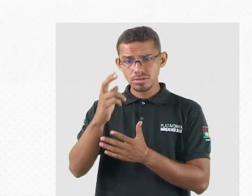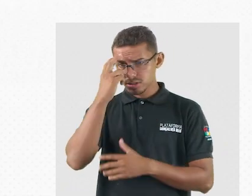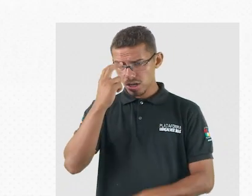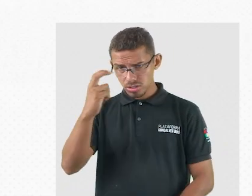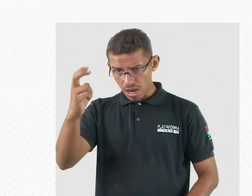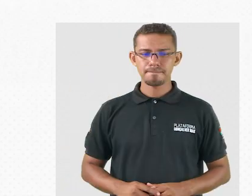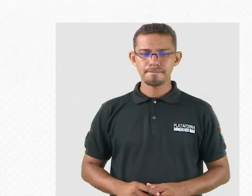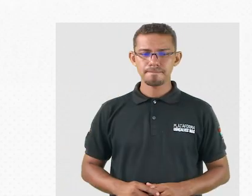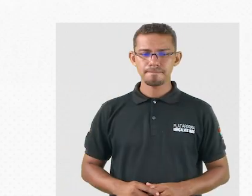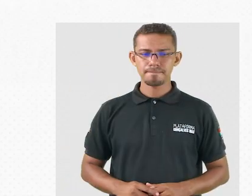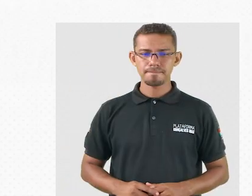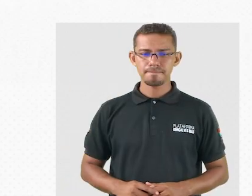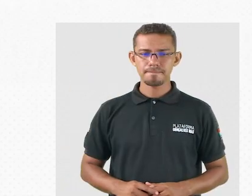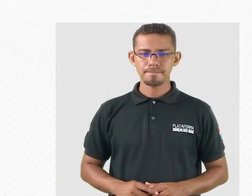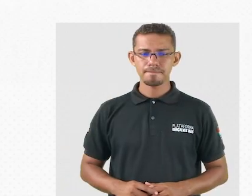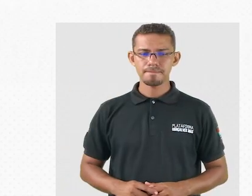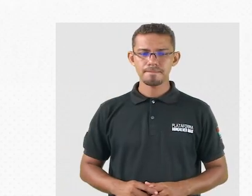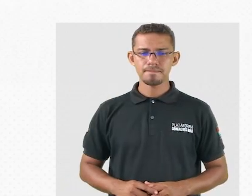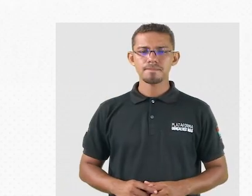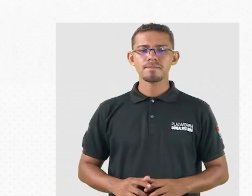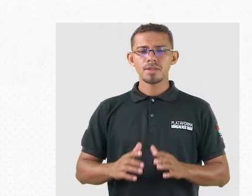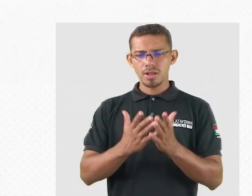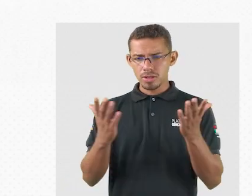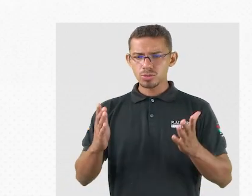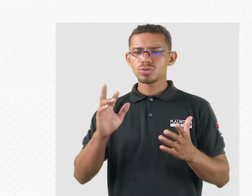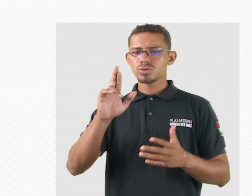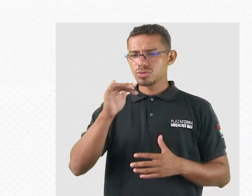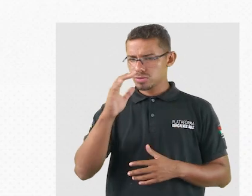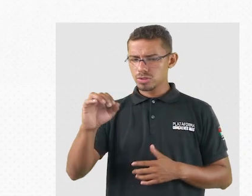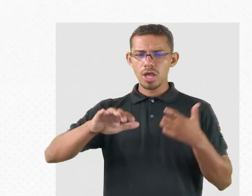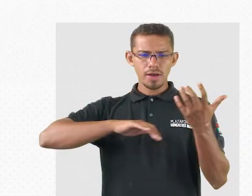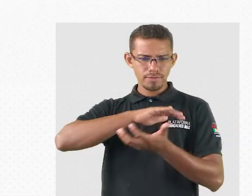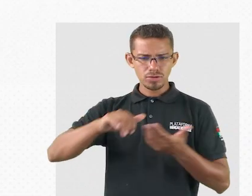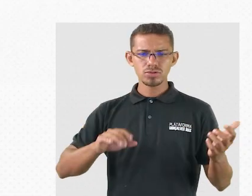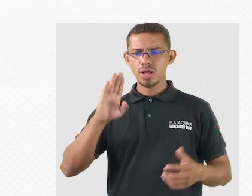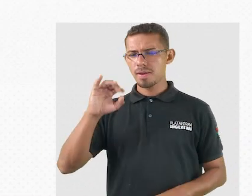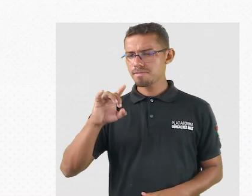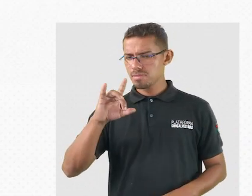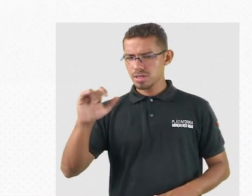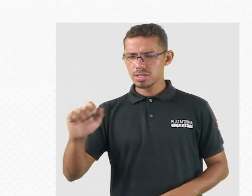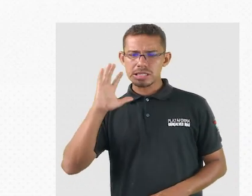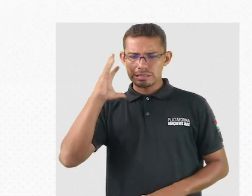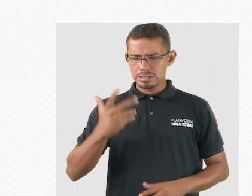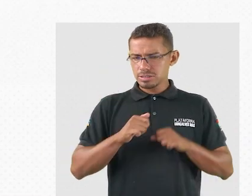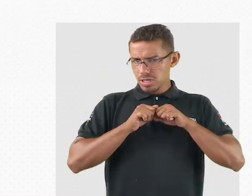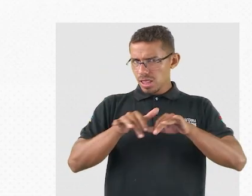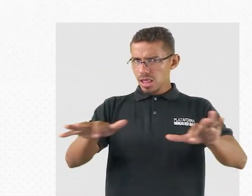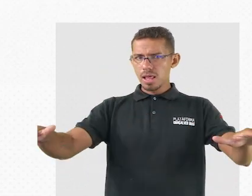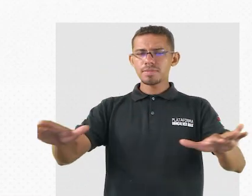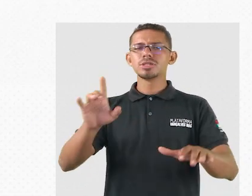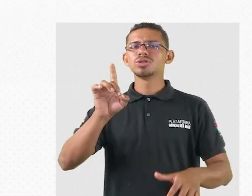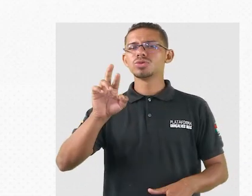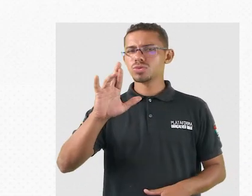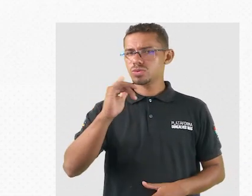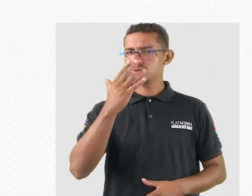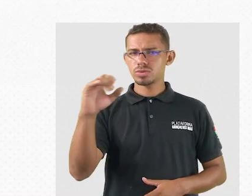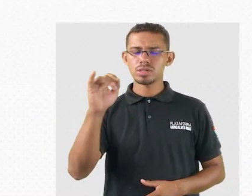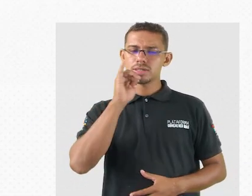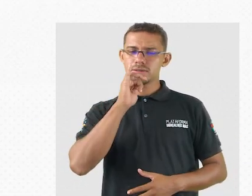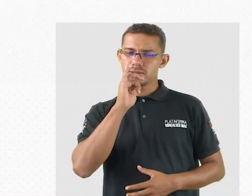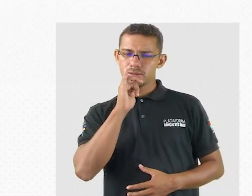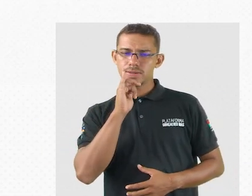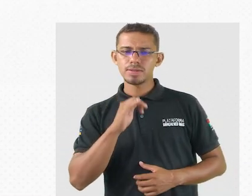guerra civil, a sublevação, insurreição até a Revolução, a balaiada se destacou pela sua ampla duração, pela